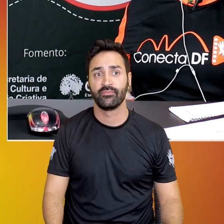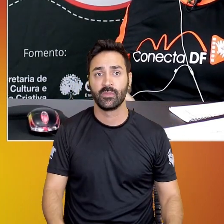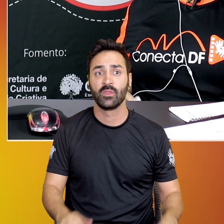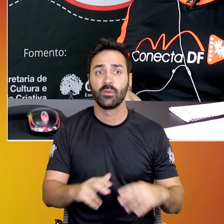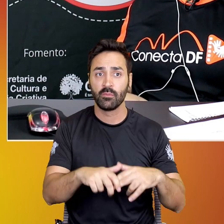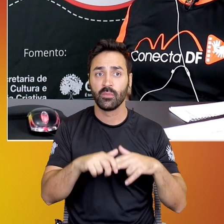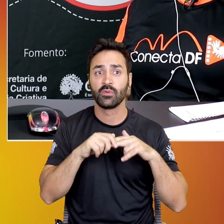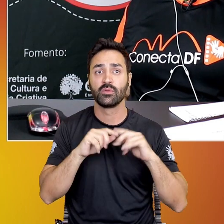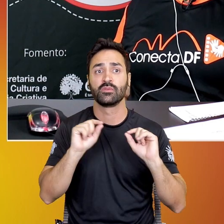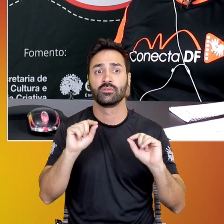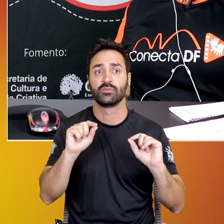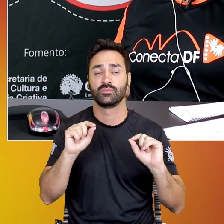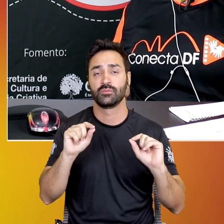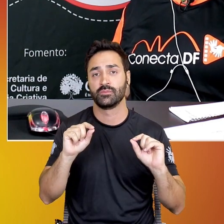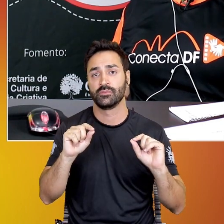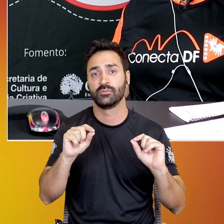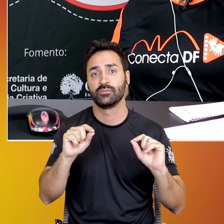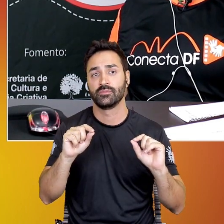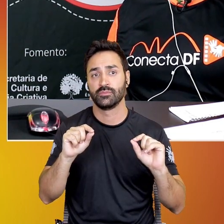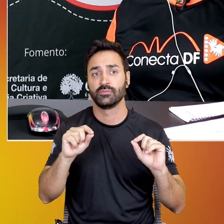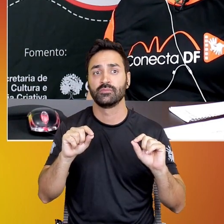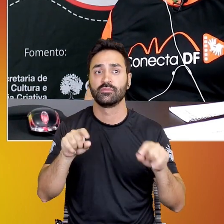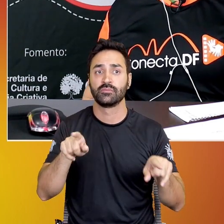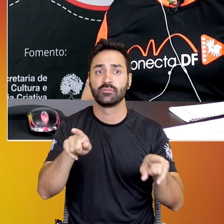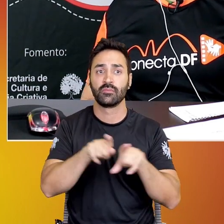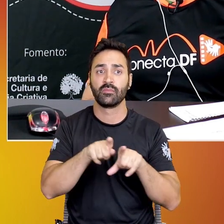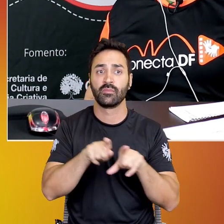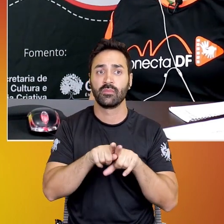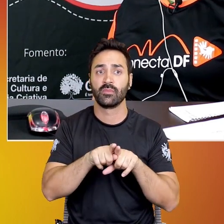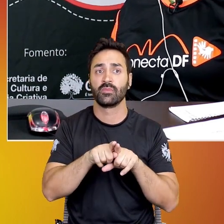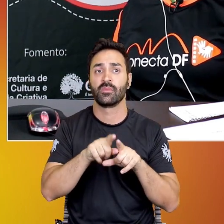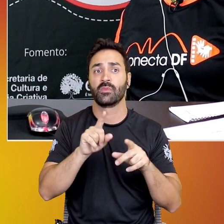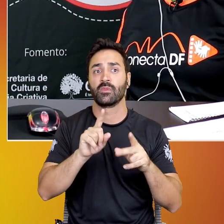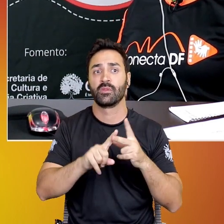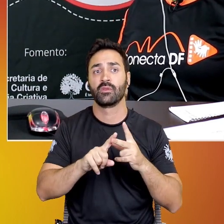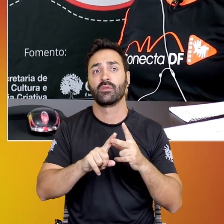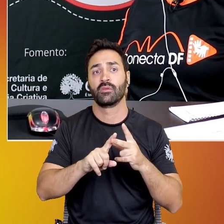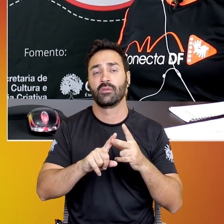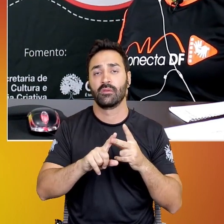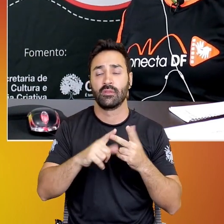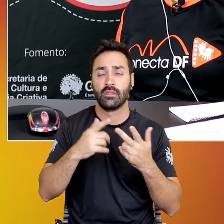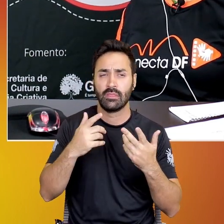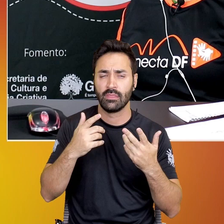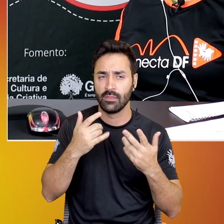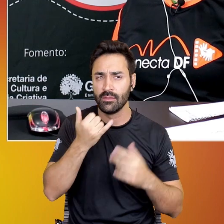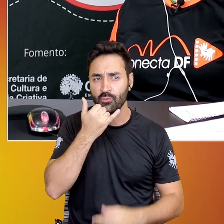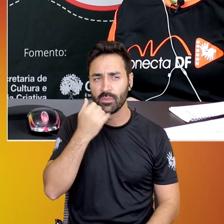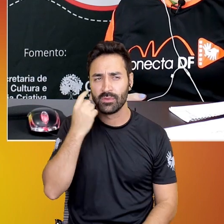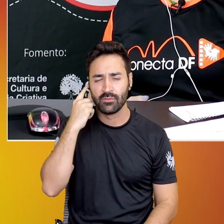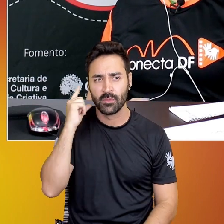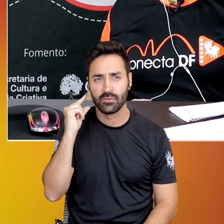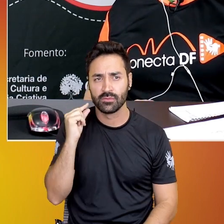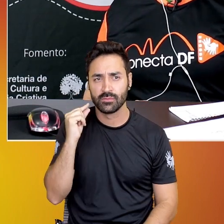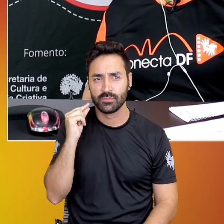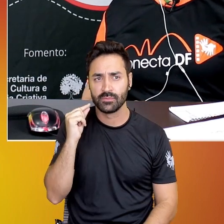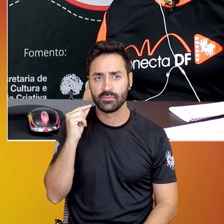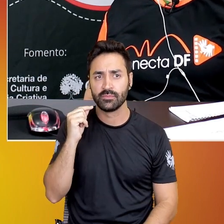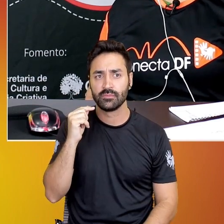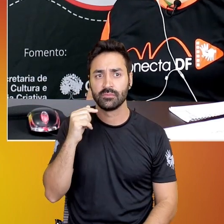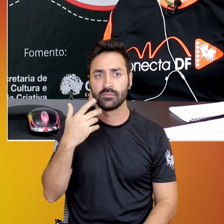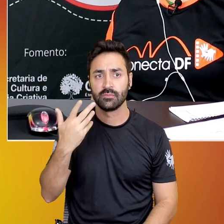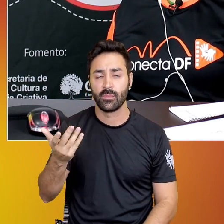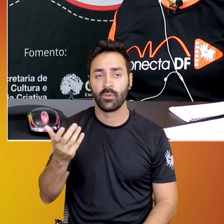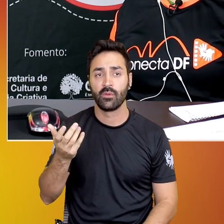também, para entender o que eu estou perguntando, para se colocar. Então,